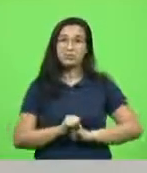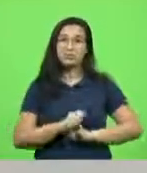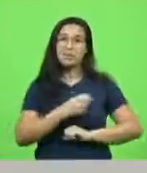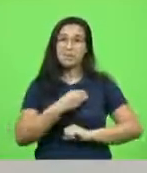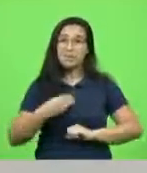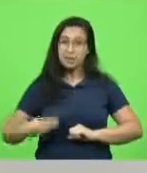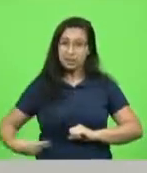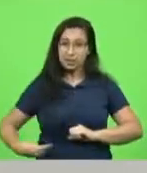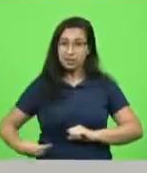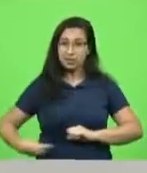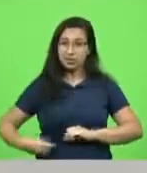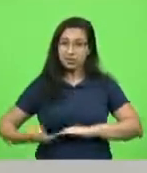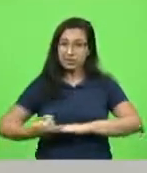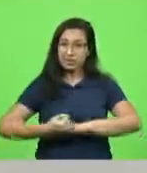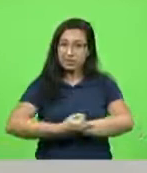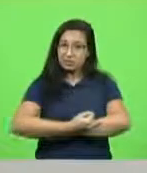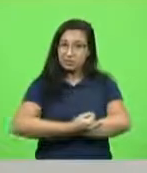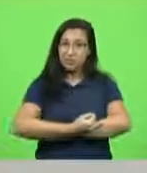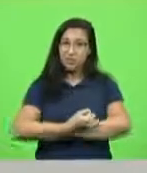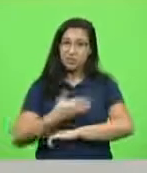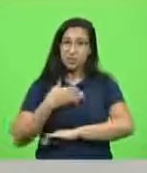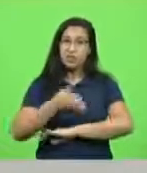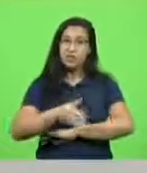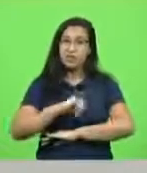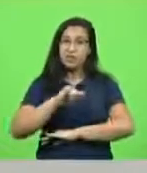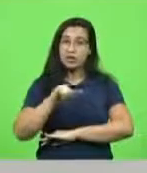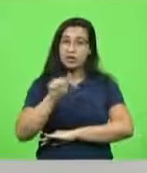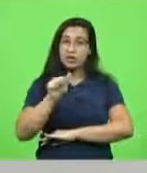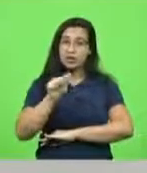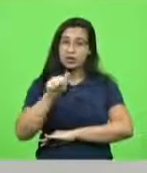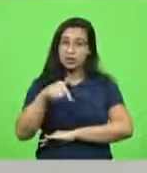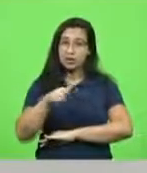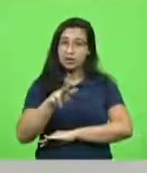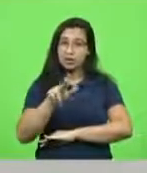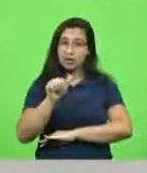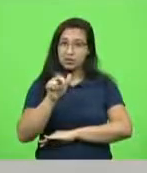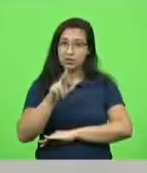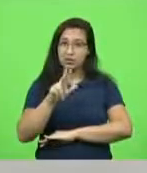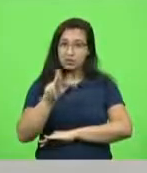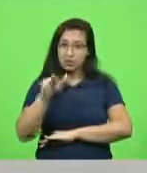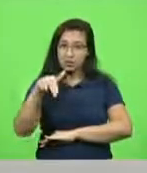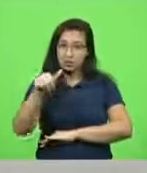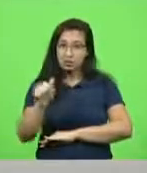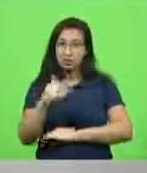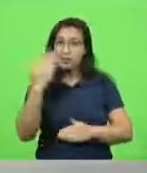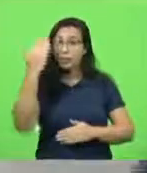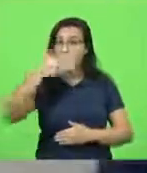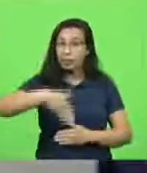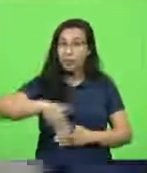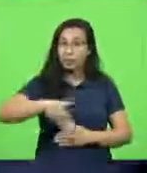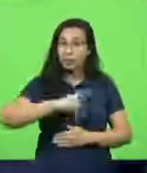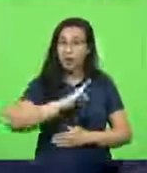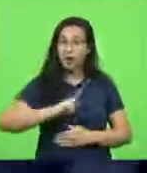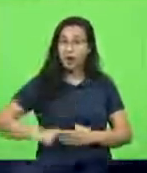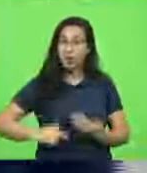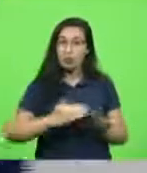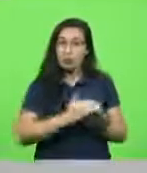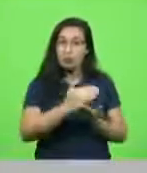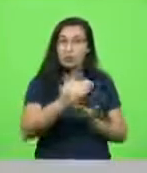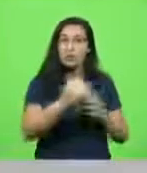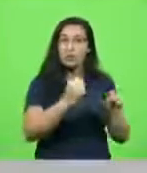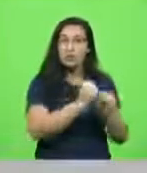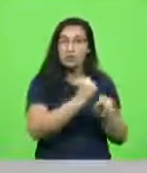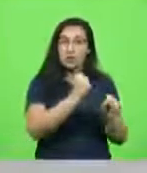veio a Jaguaruna prometeu que em agosto iria iniciar não iniciou